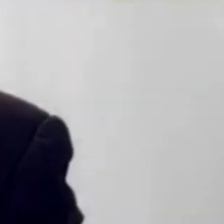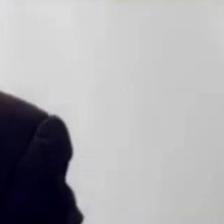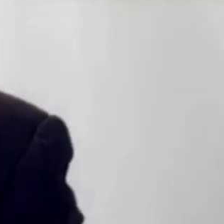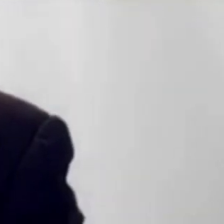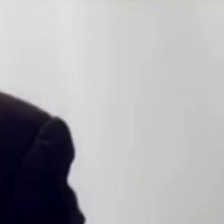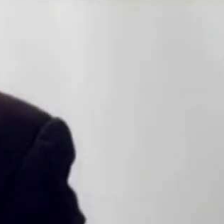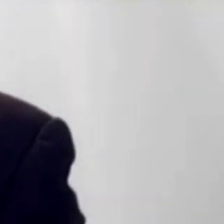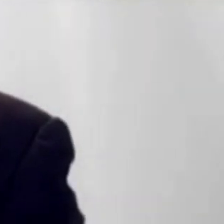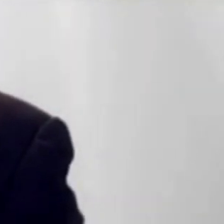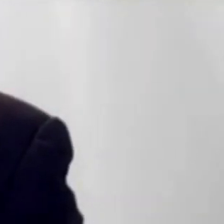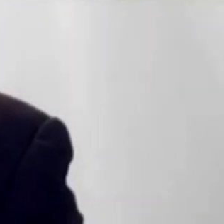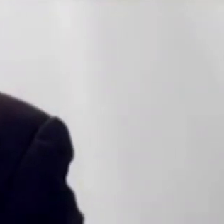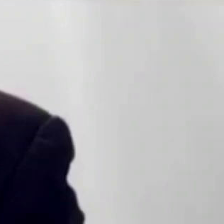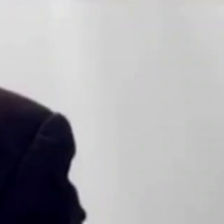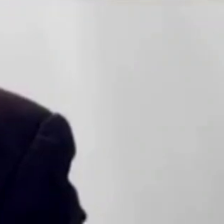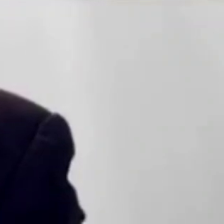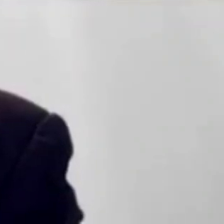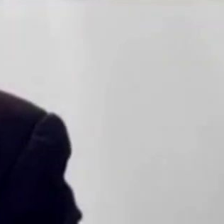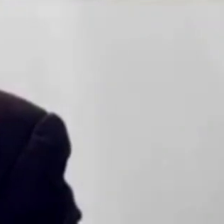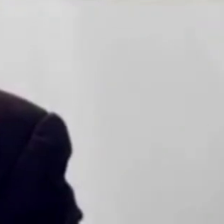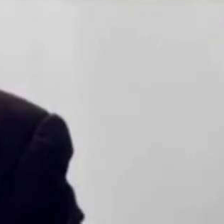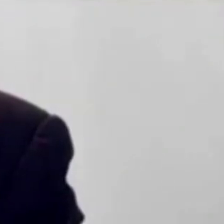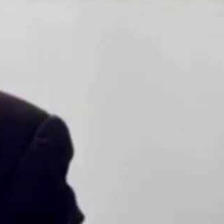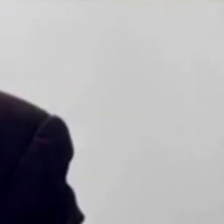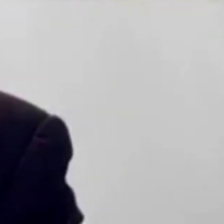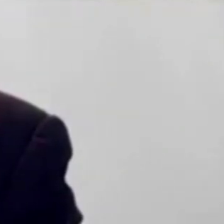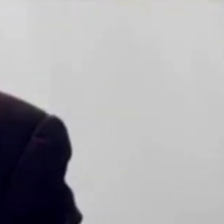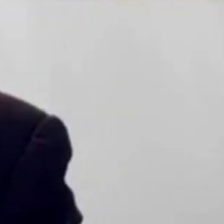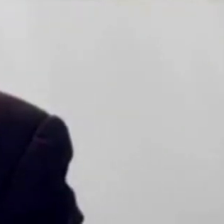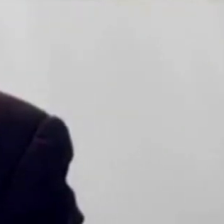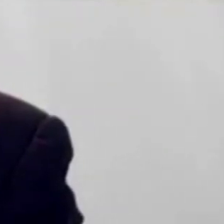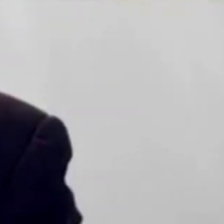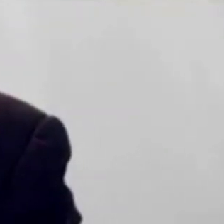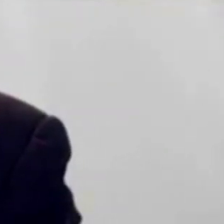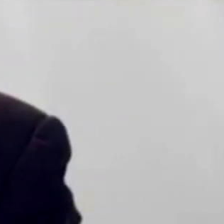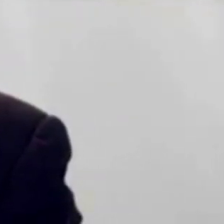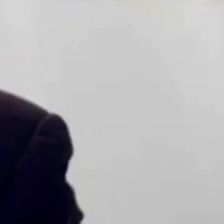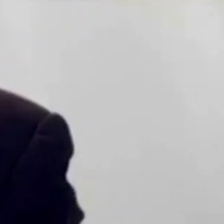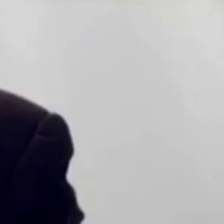Eu vou fechar um grande negócio, eu oro a Deus, eu entro dentro de um